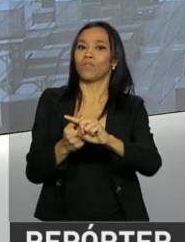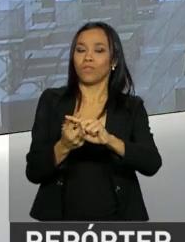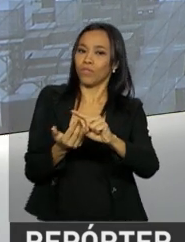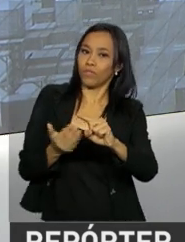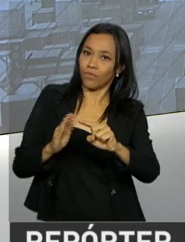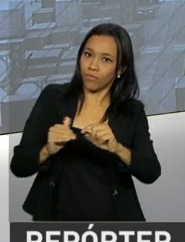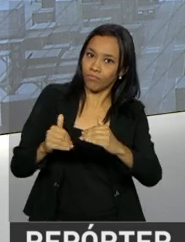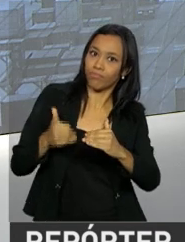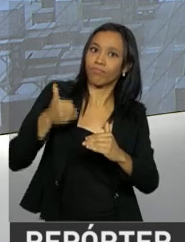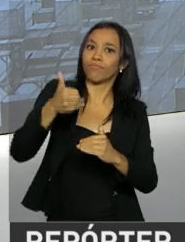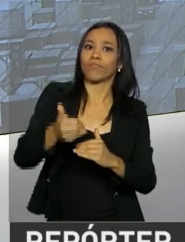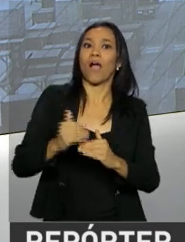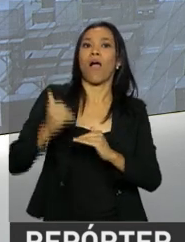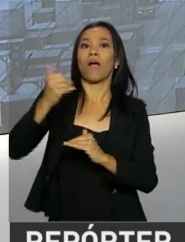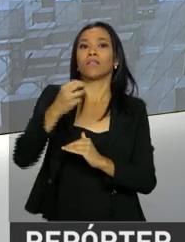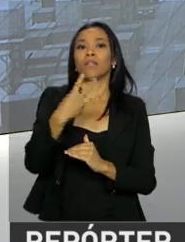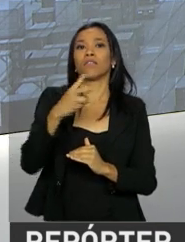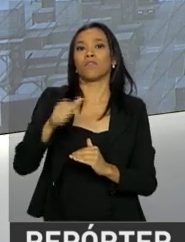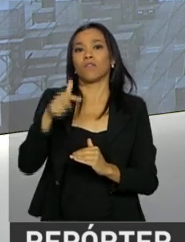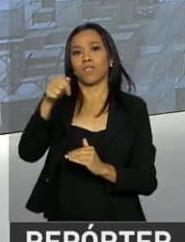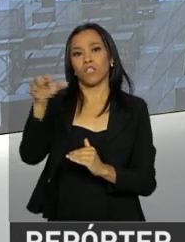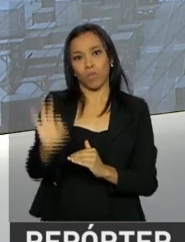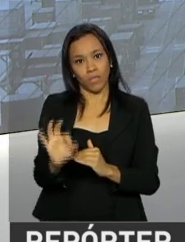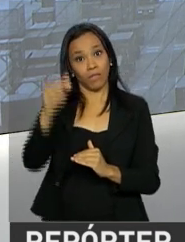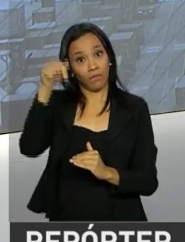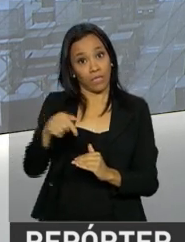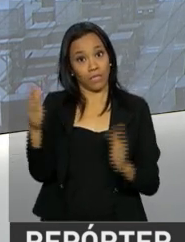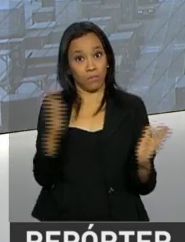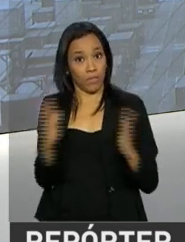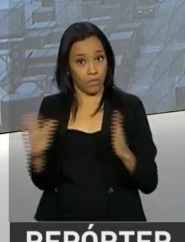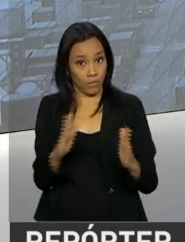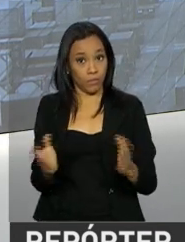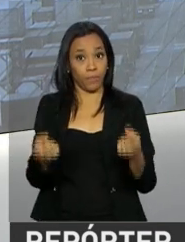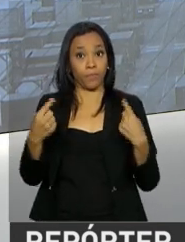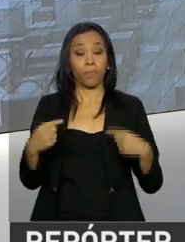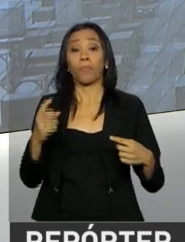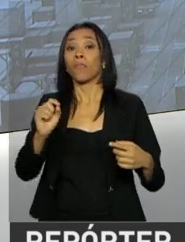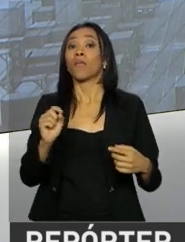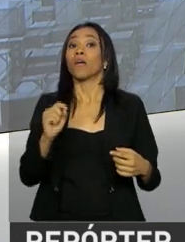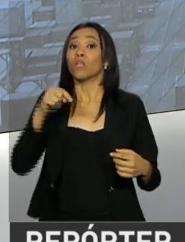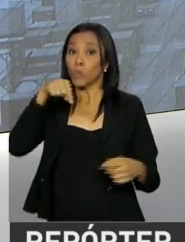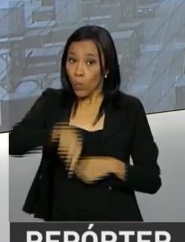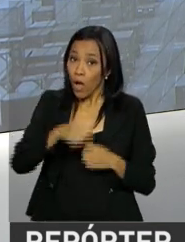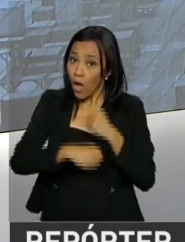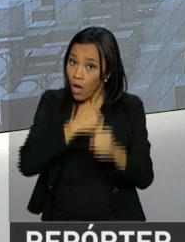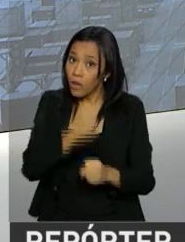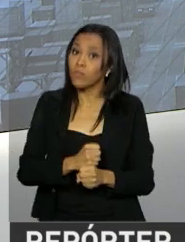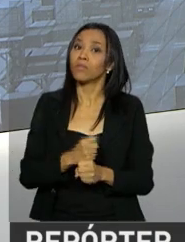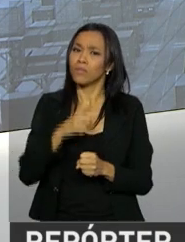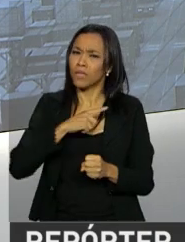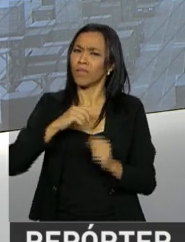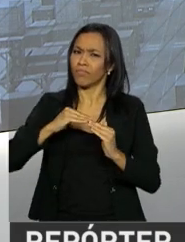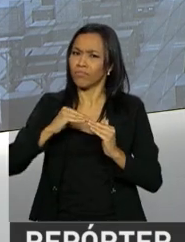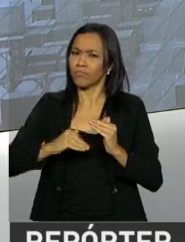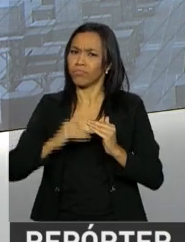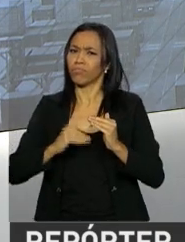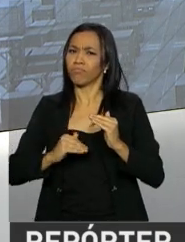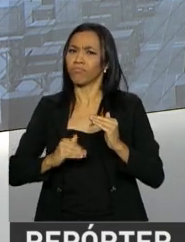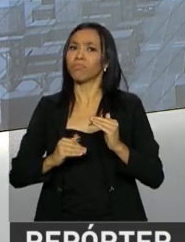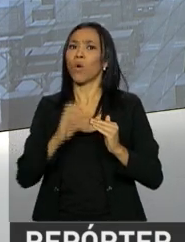acumulando alta de 3,7% neste período. No ano, porém, o setor ainda acumula queda de